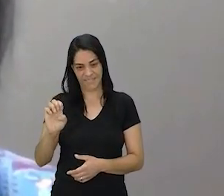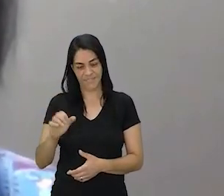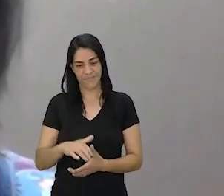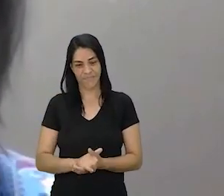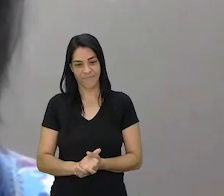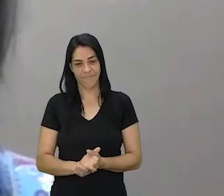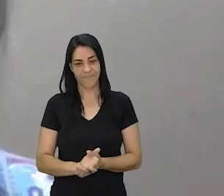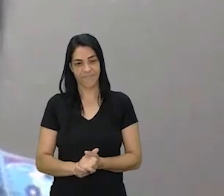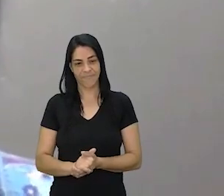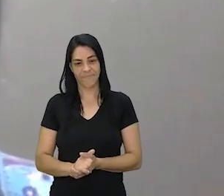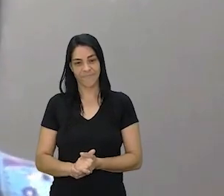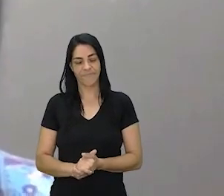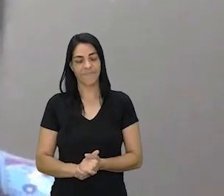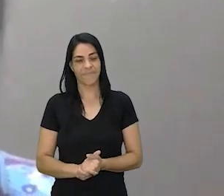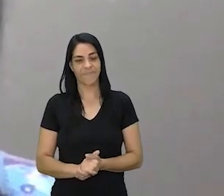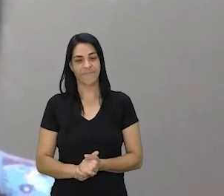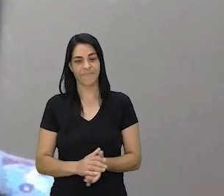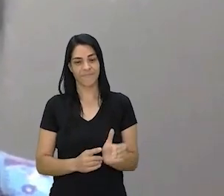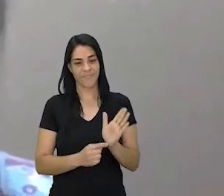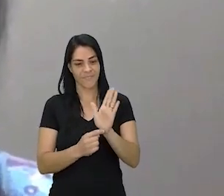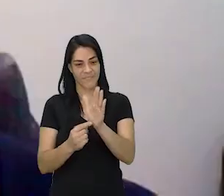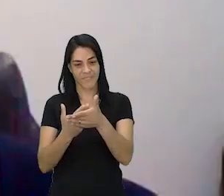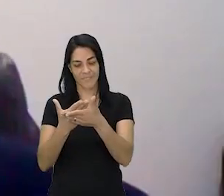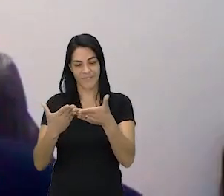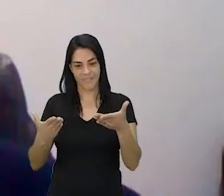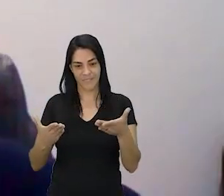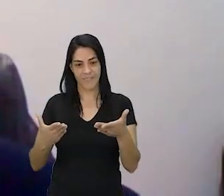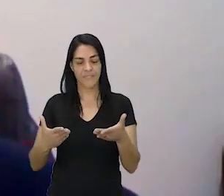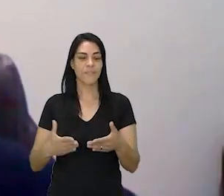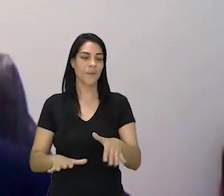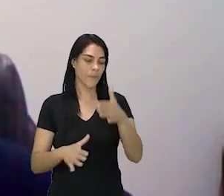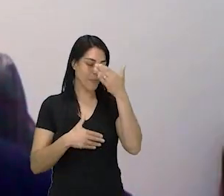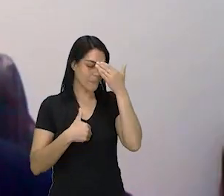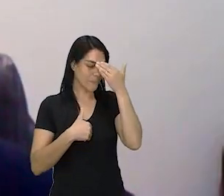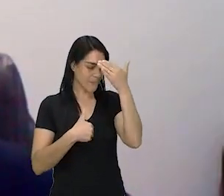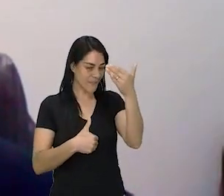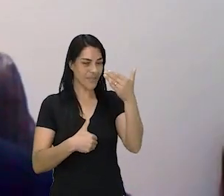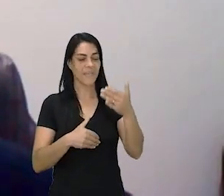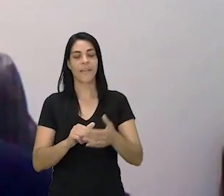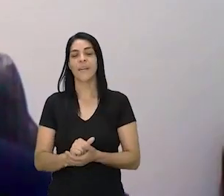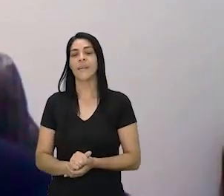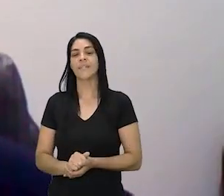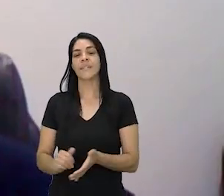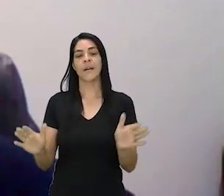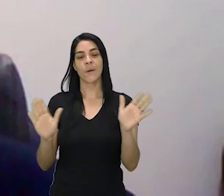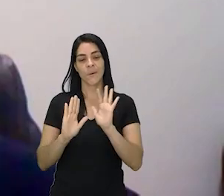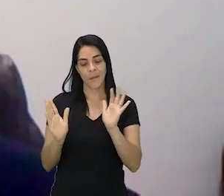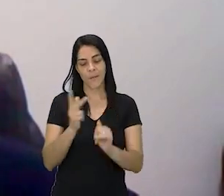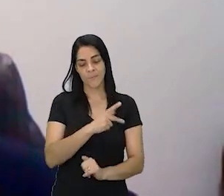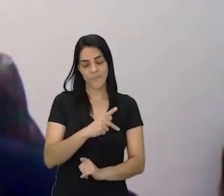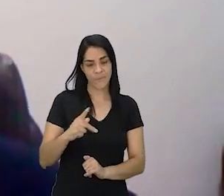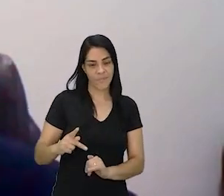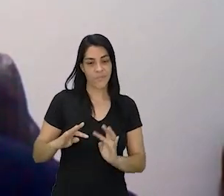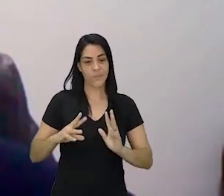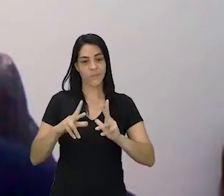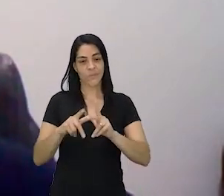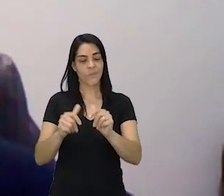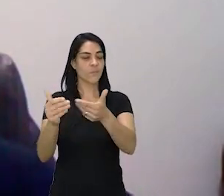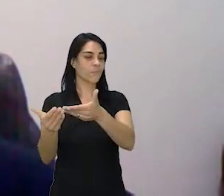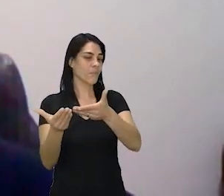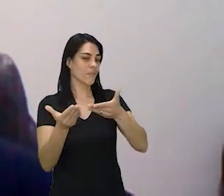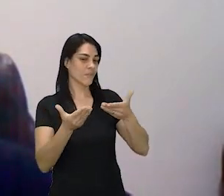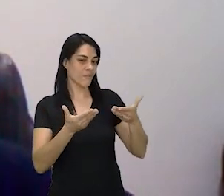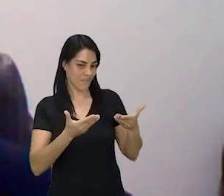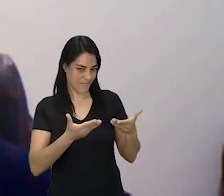vocês. Suzete. Obrigada, Cris. Olá, professores e professoras. Sejam bem-vindos a mais